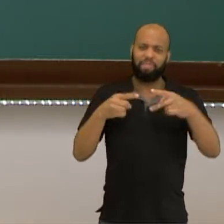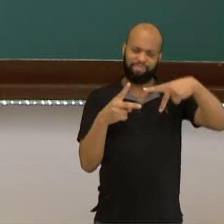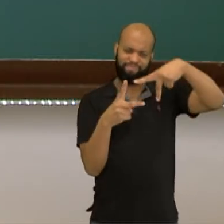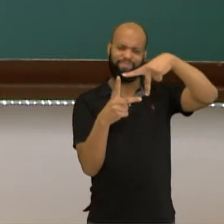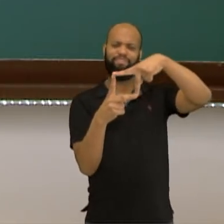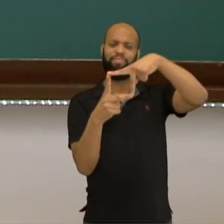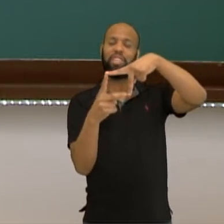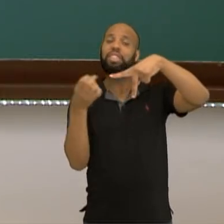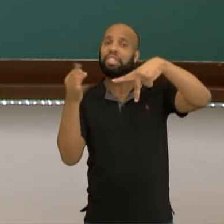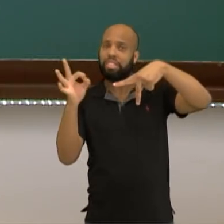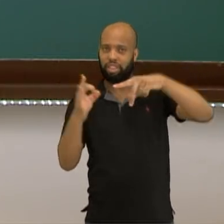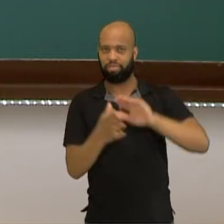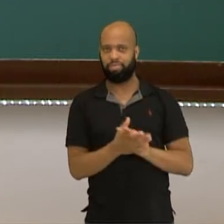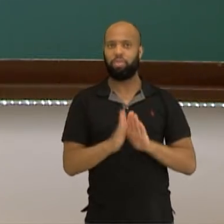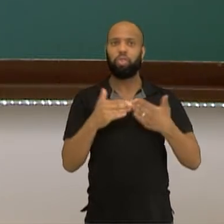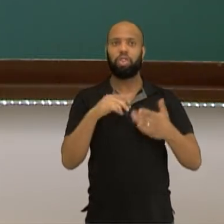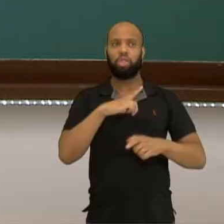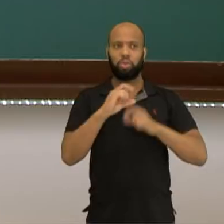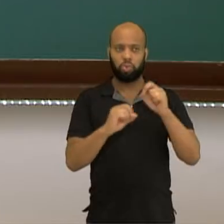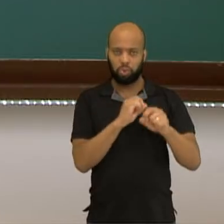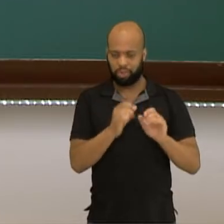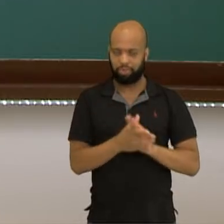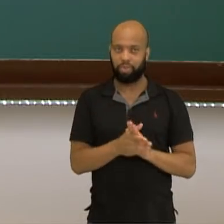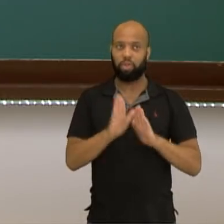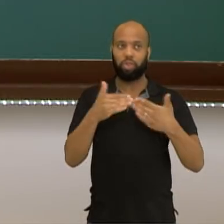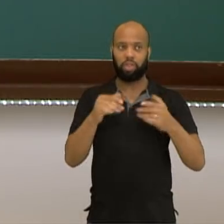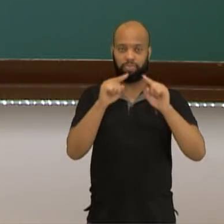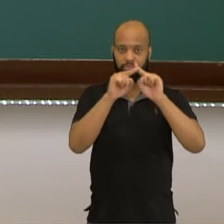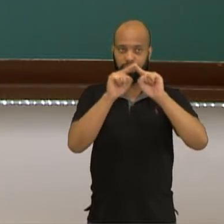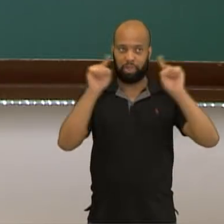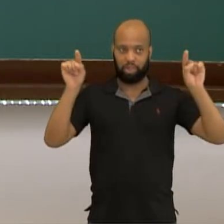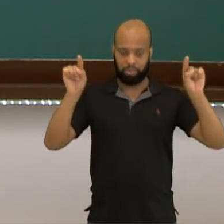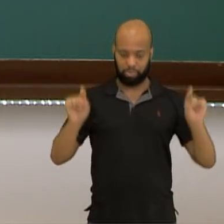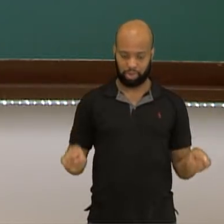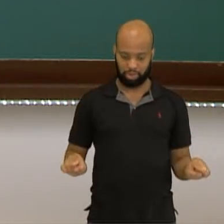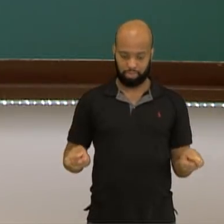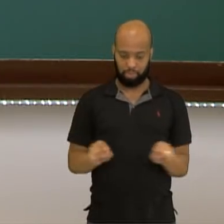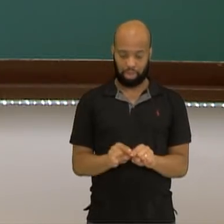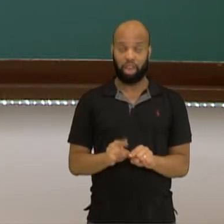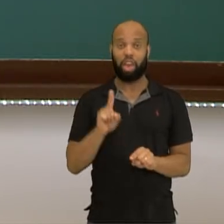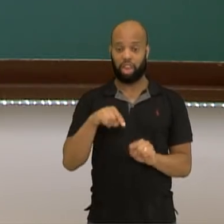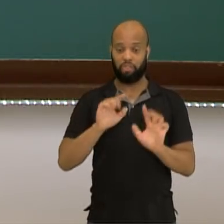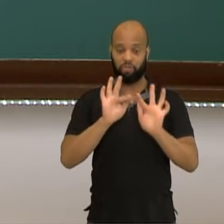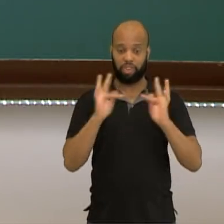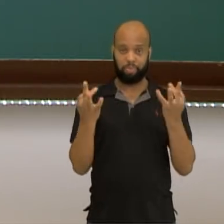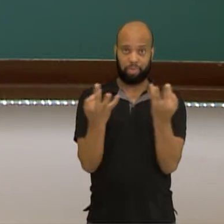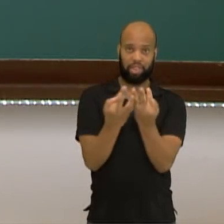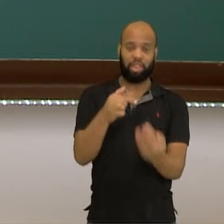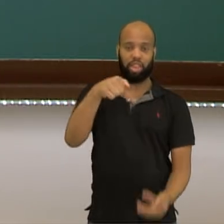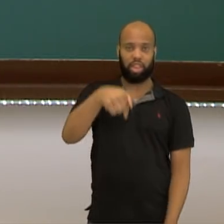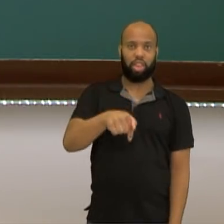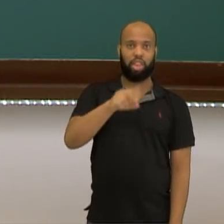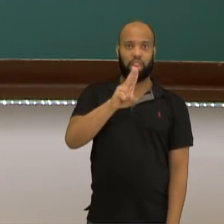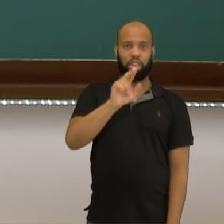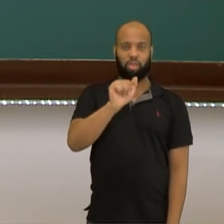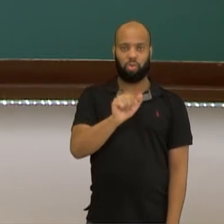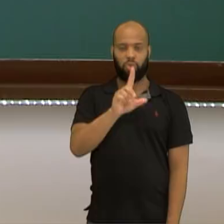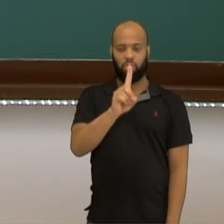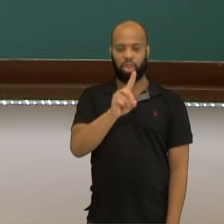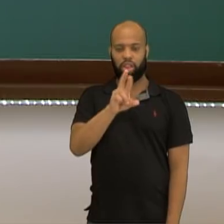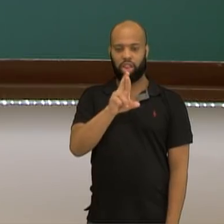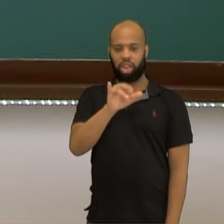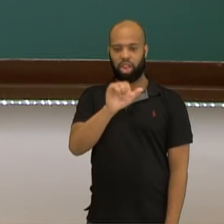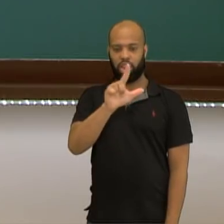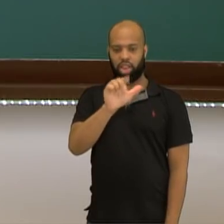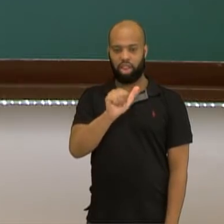mesmo. O quadrado é uma figura geométrica que ele é um quadrilátero, ou seja, ele tem 4 lados, e